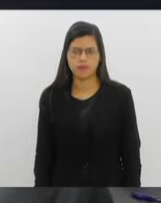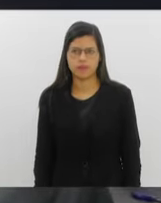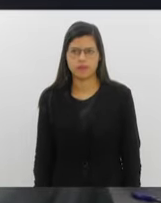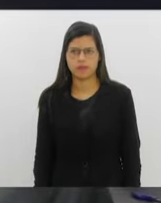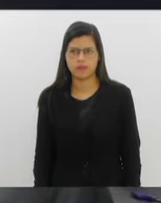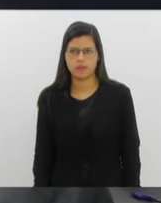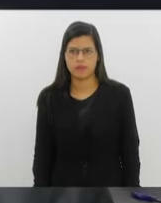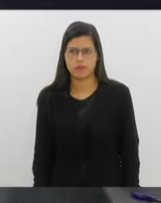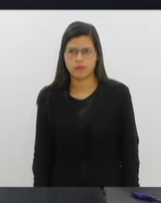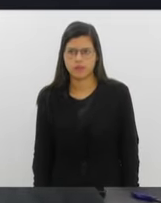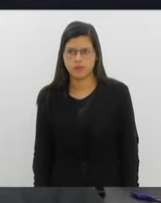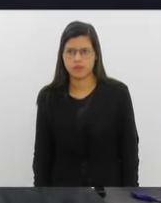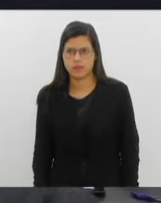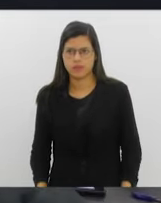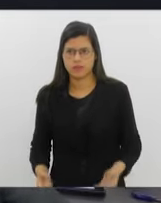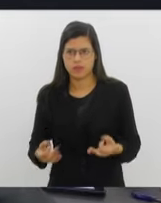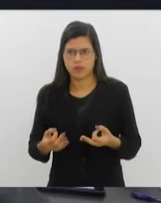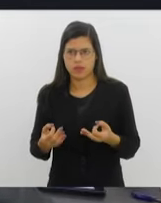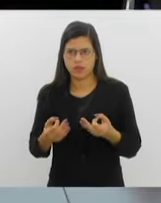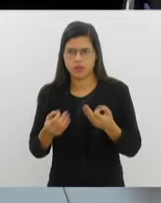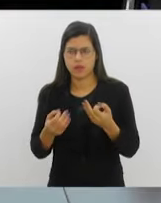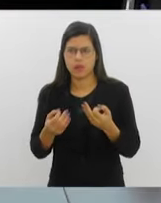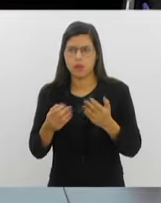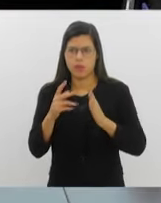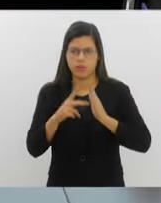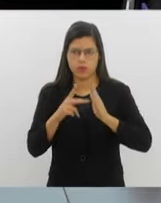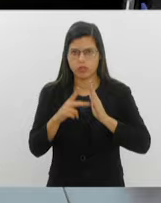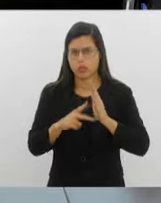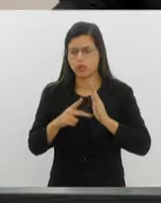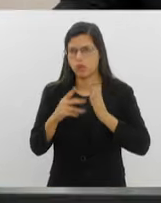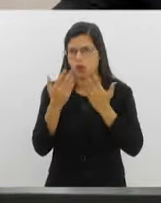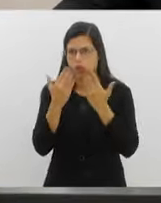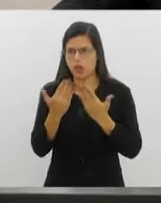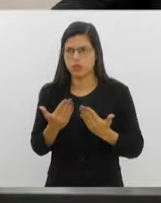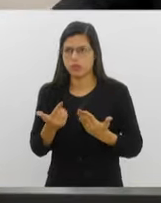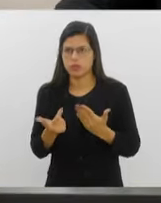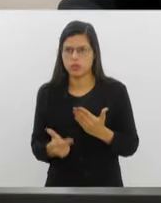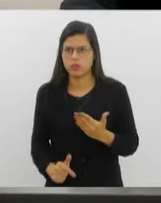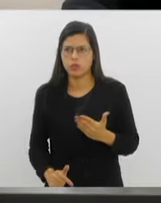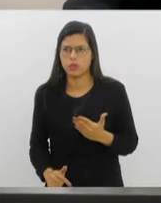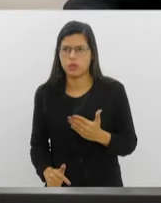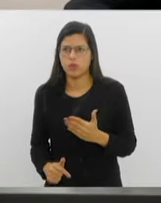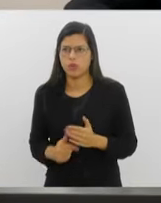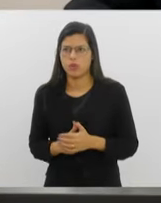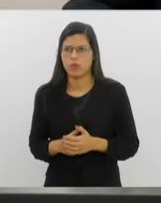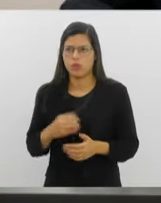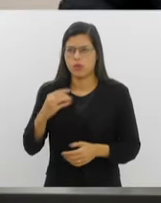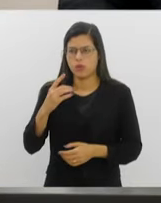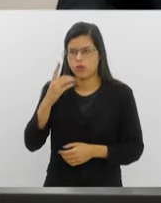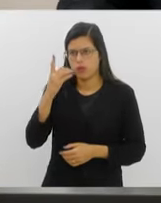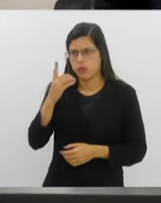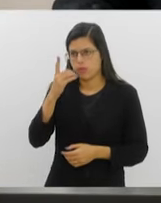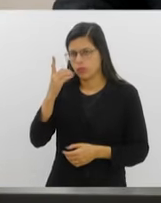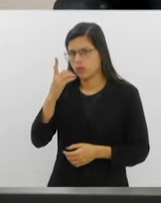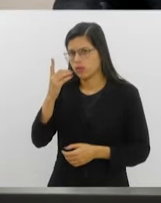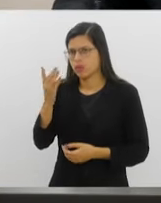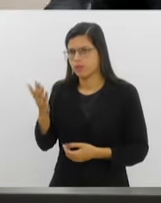Perfeito. Então, um projeto com vista. Abrir a exceção da vista, e claro que não é exceção. Cada deputado, em qualquer